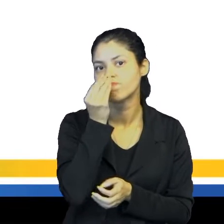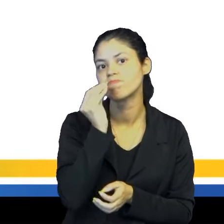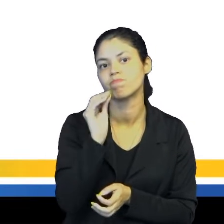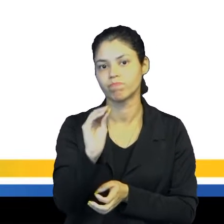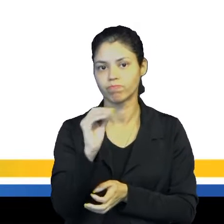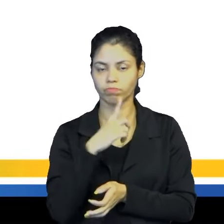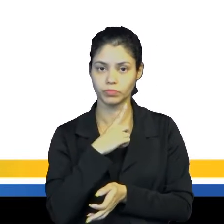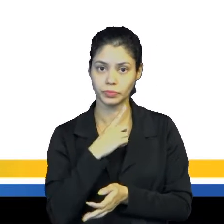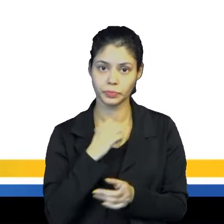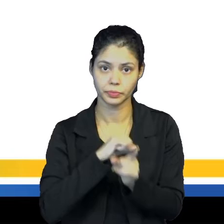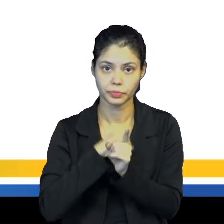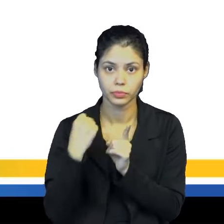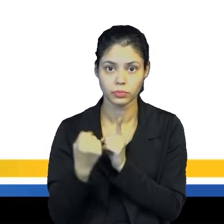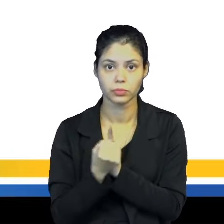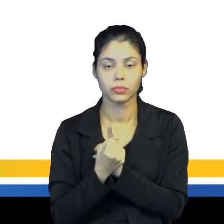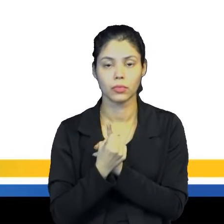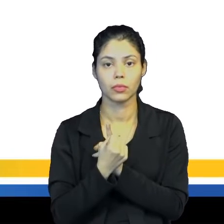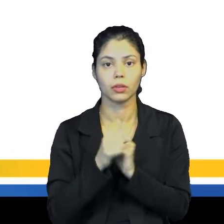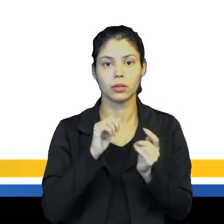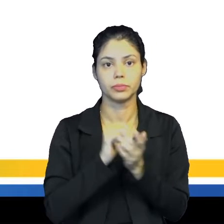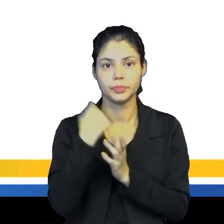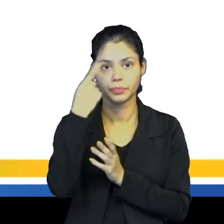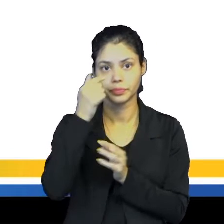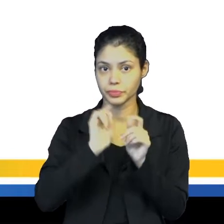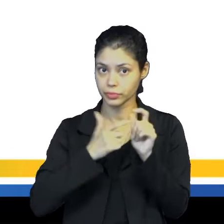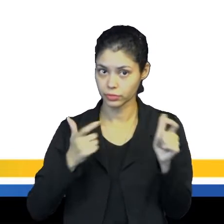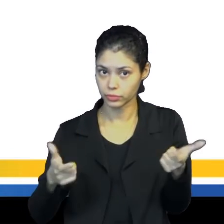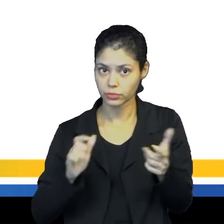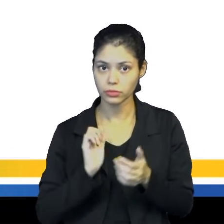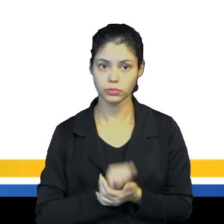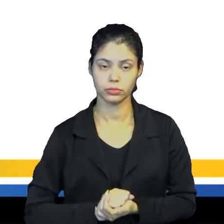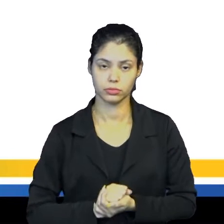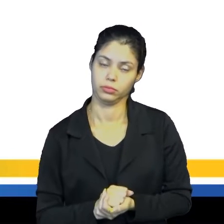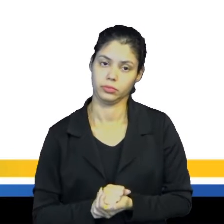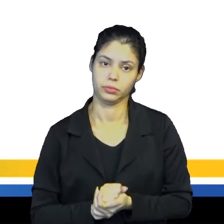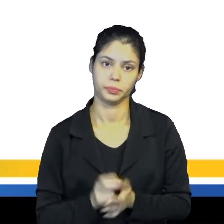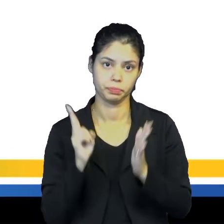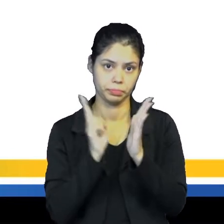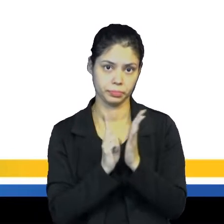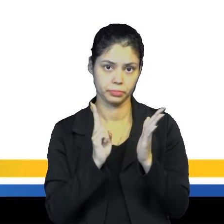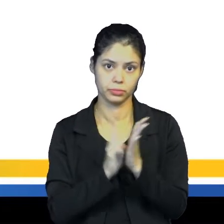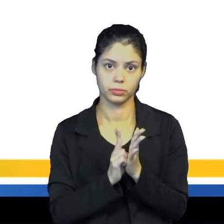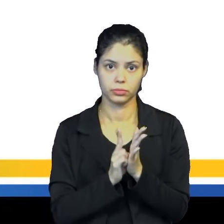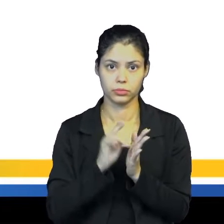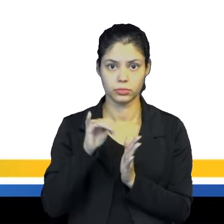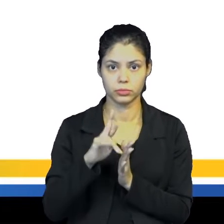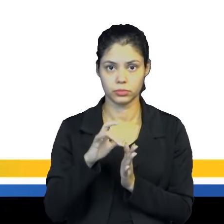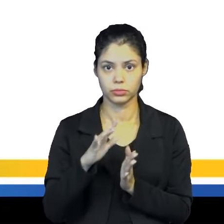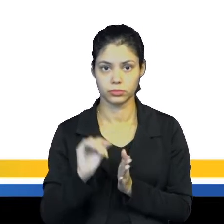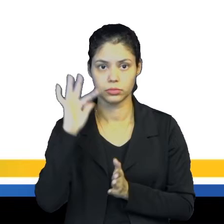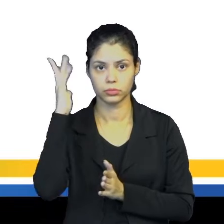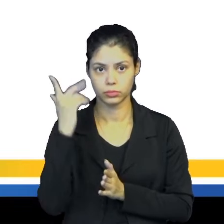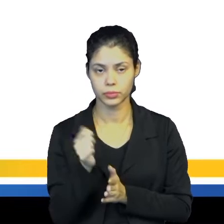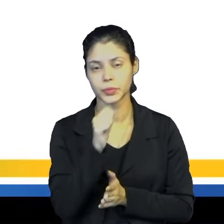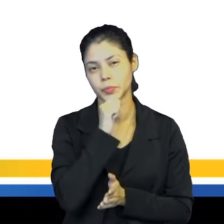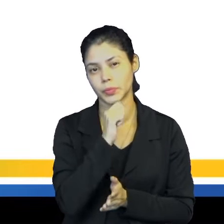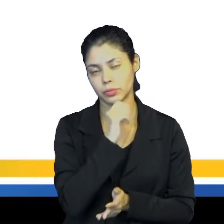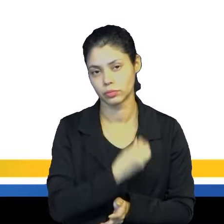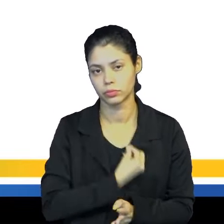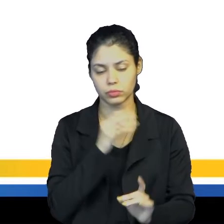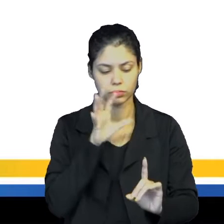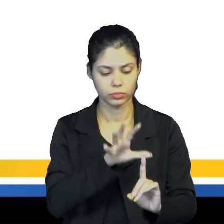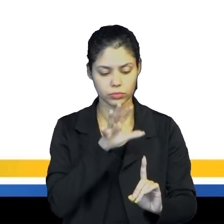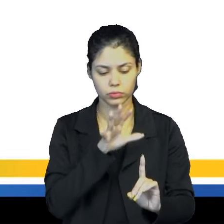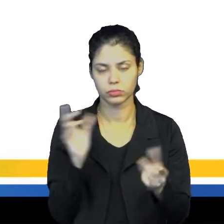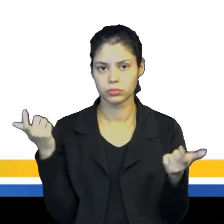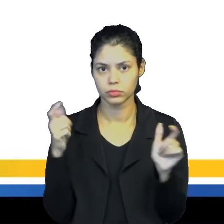discriminações existentes nas sociedades hispano-americanas eram enormes. Os indígenas, mestiços e afrodescendentes viviam oprimidos